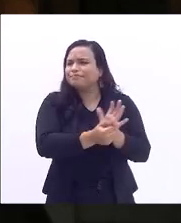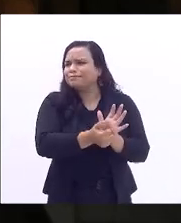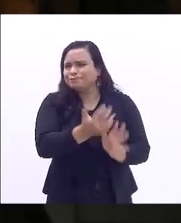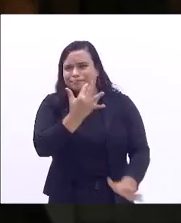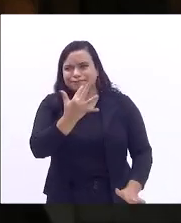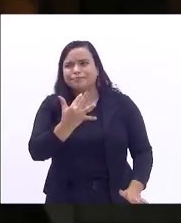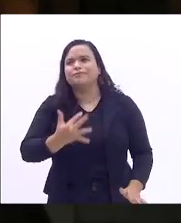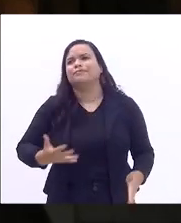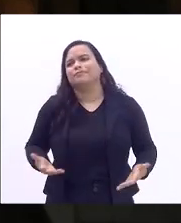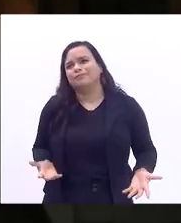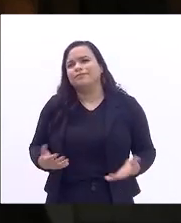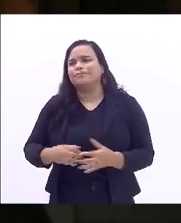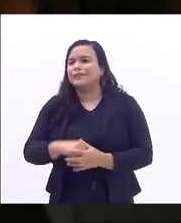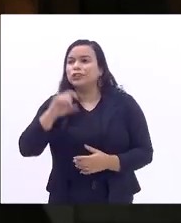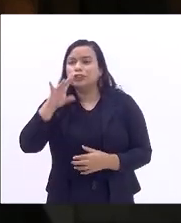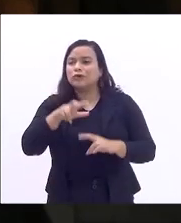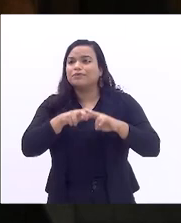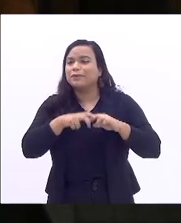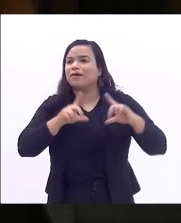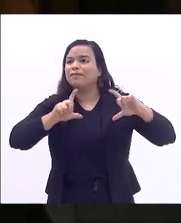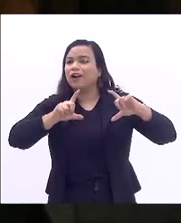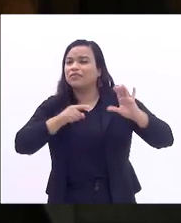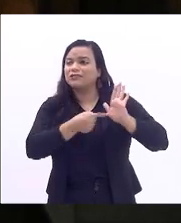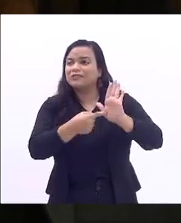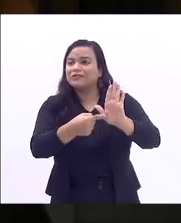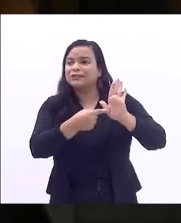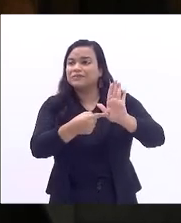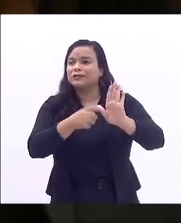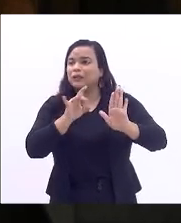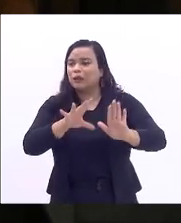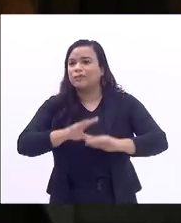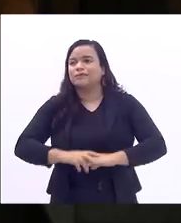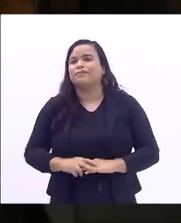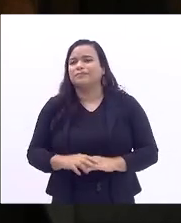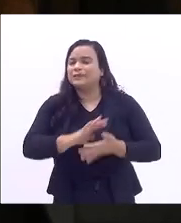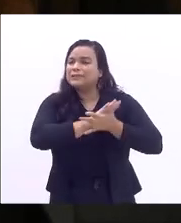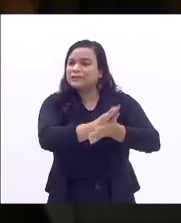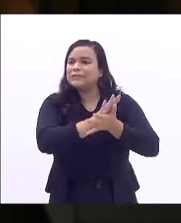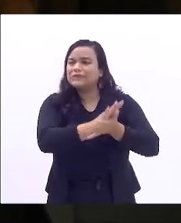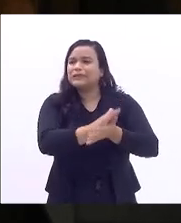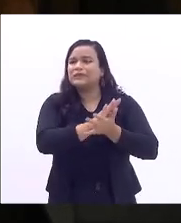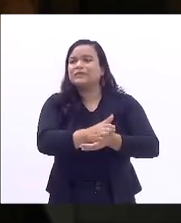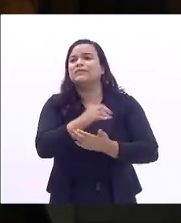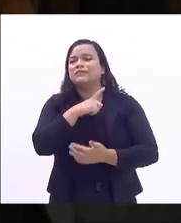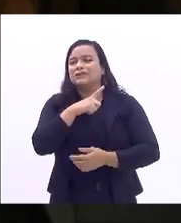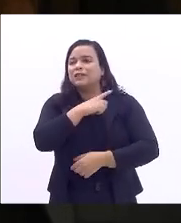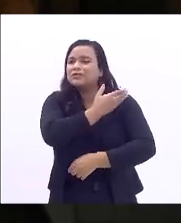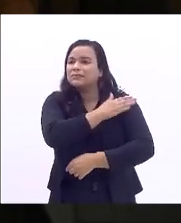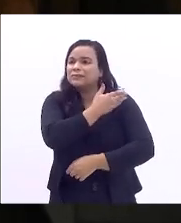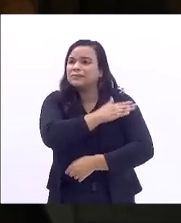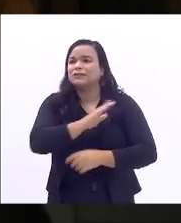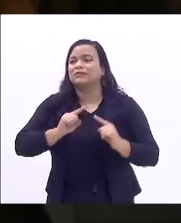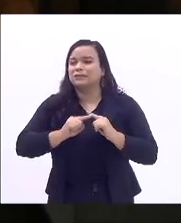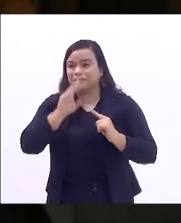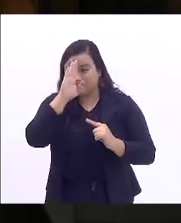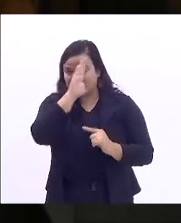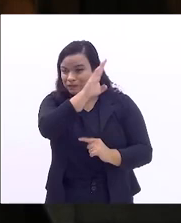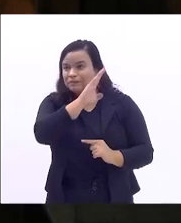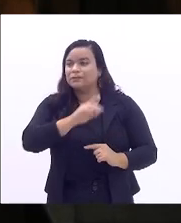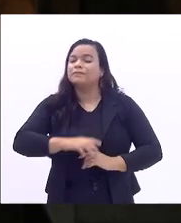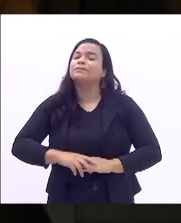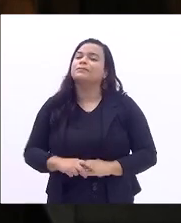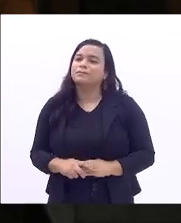respaldado única e exclusivamente no preconceito principalmente no preconceito